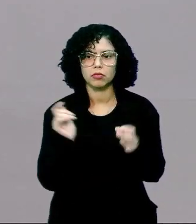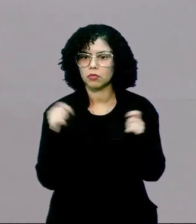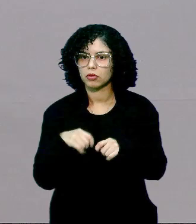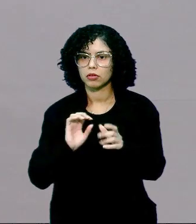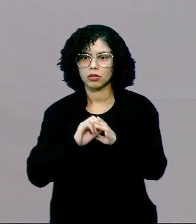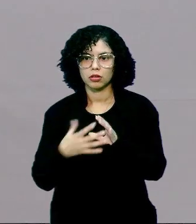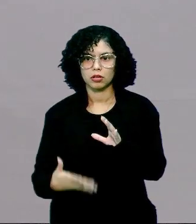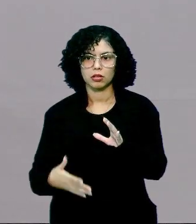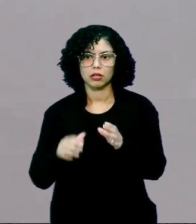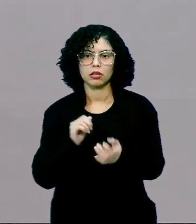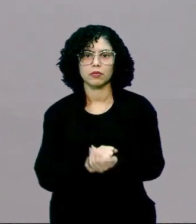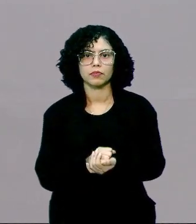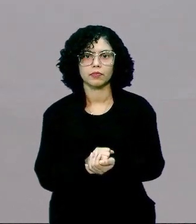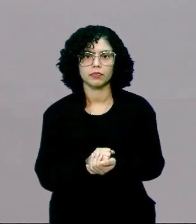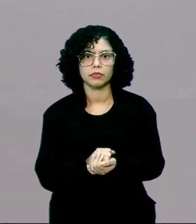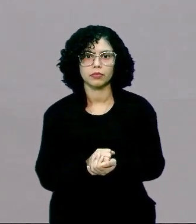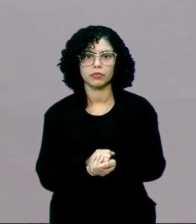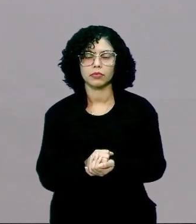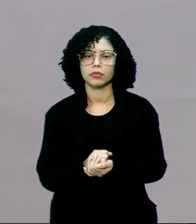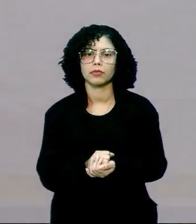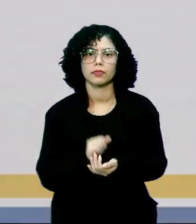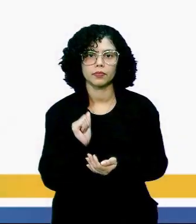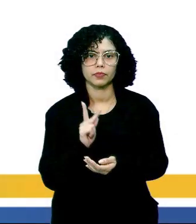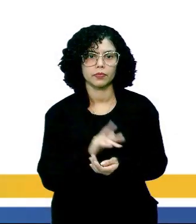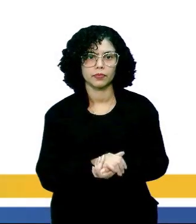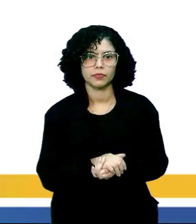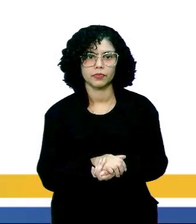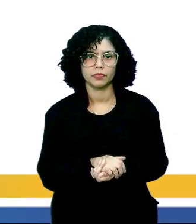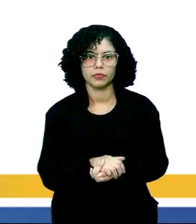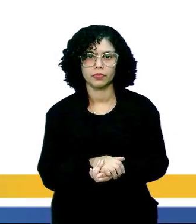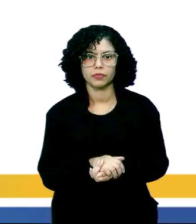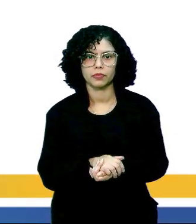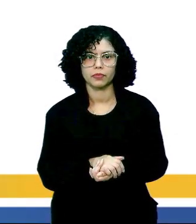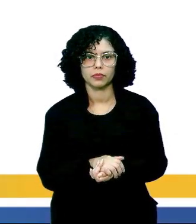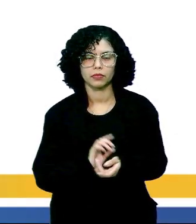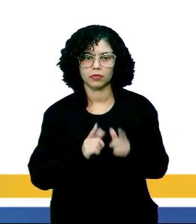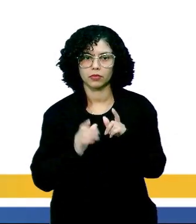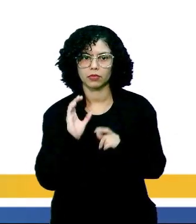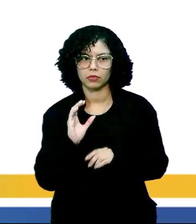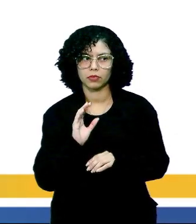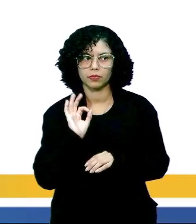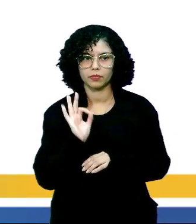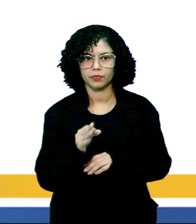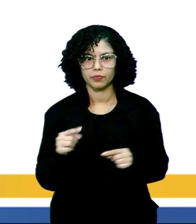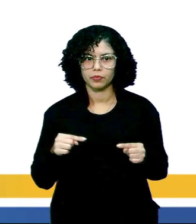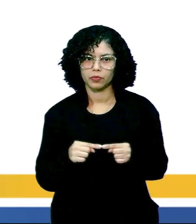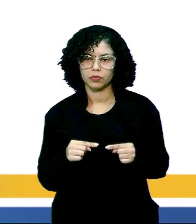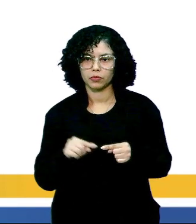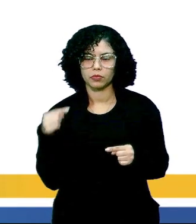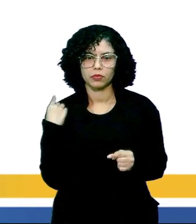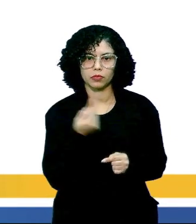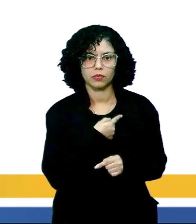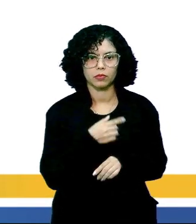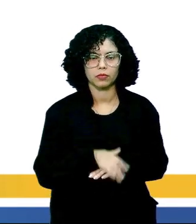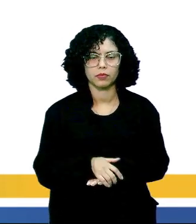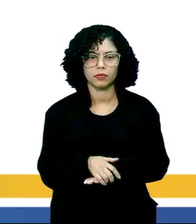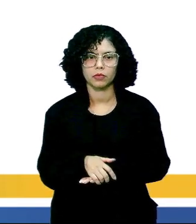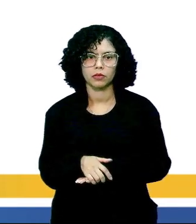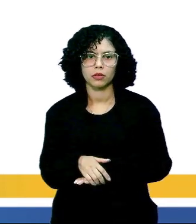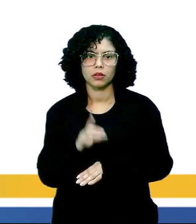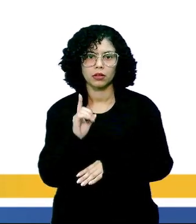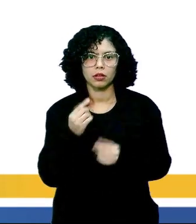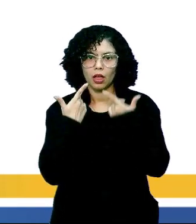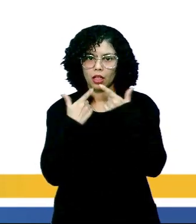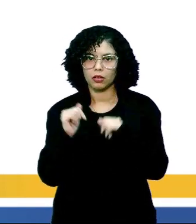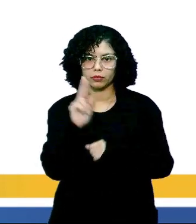aquelas características, aqueles dons, ok? Então, na letra C, ela está, sim, de acordo com o nosso texto.